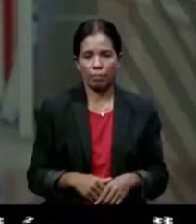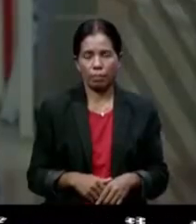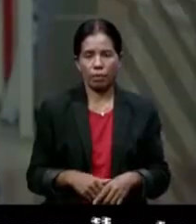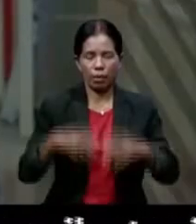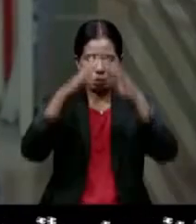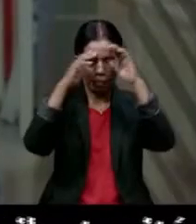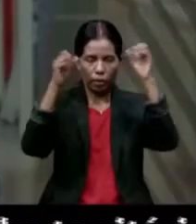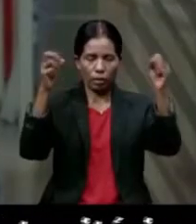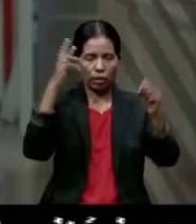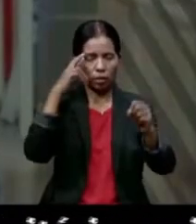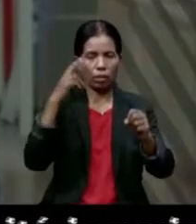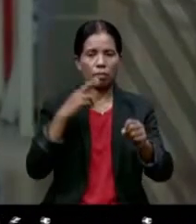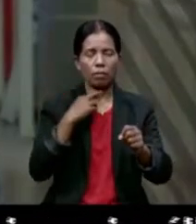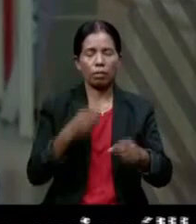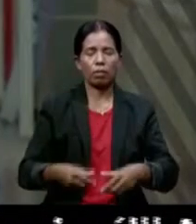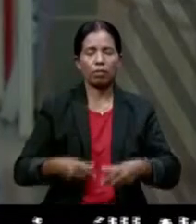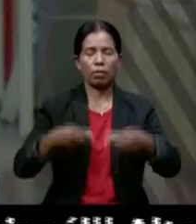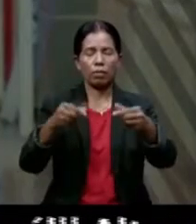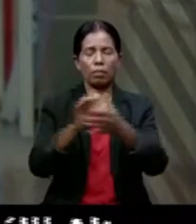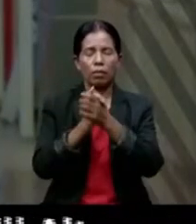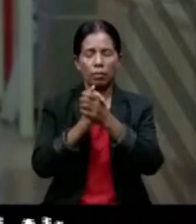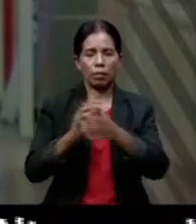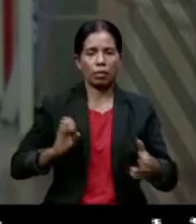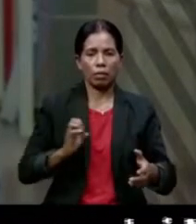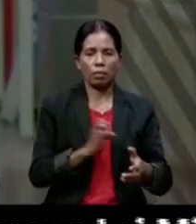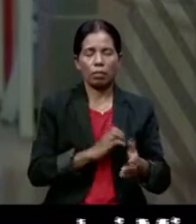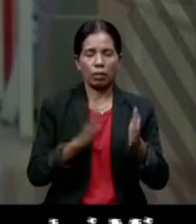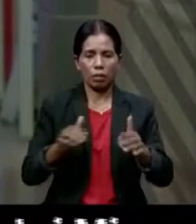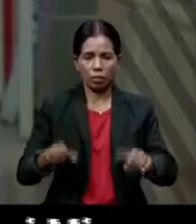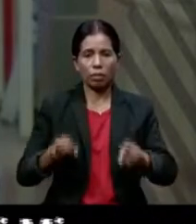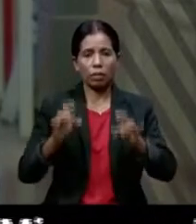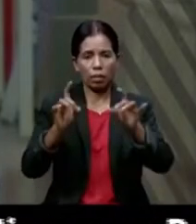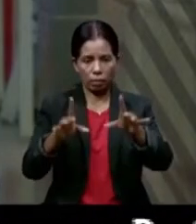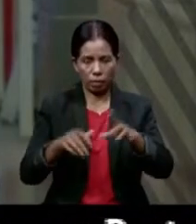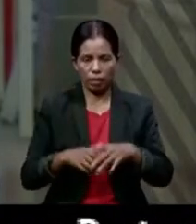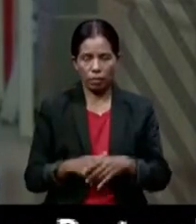Presidente da República condecorado junto embaixador da Austrália e a Timor-Leste.